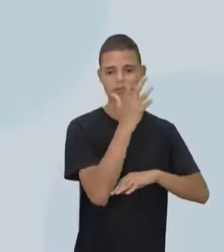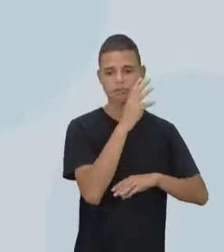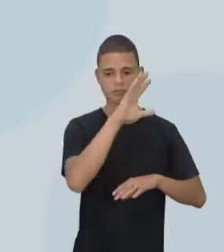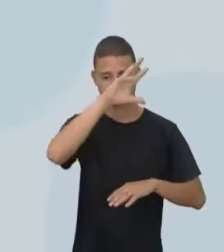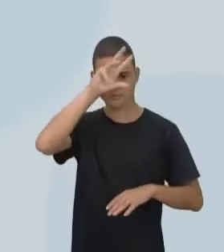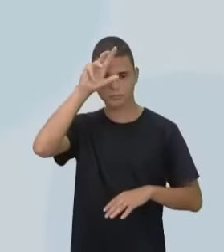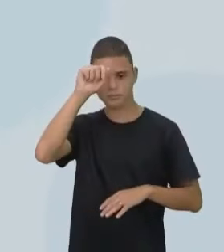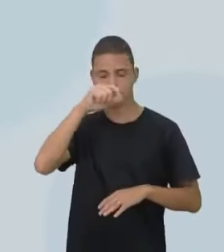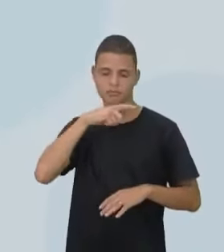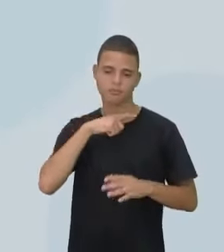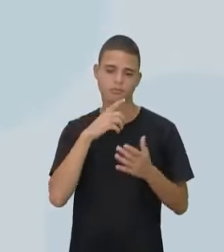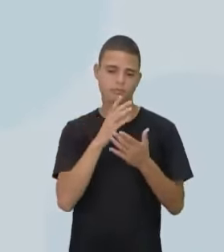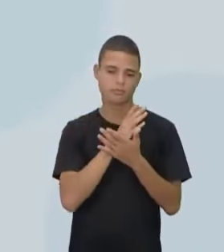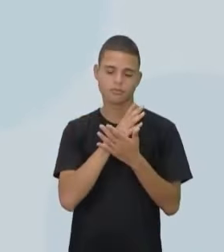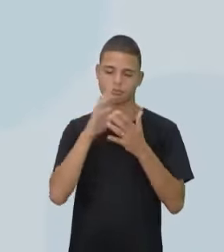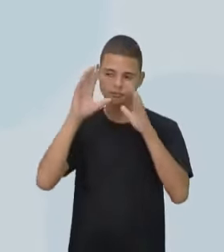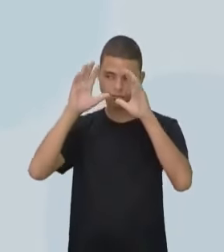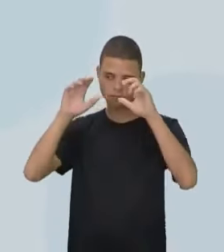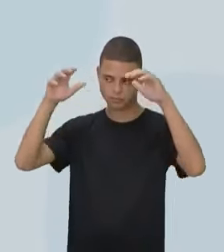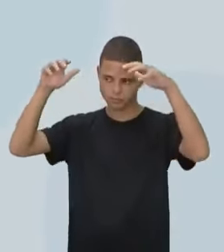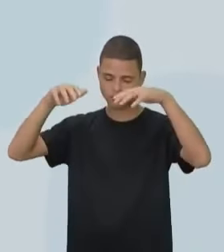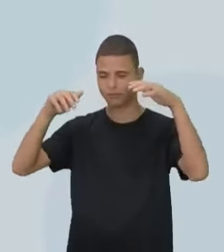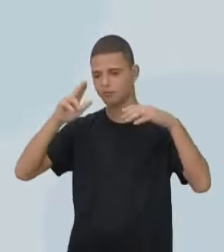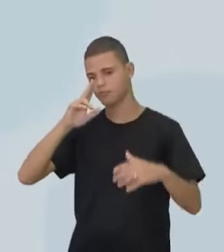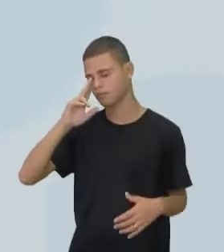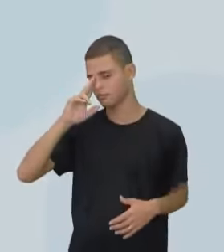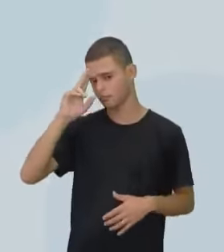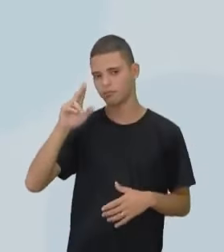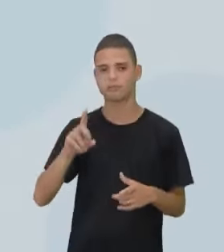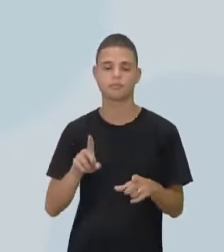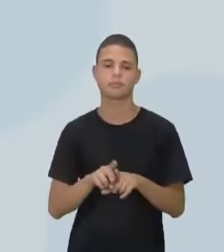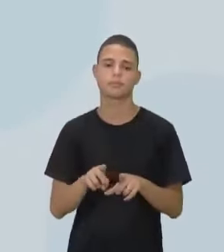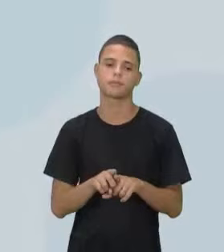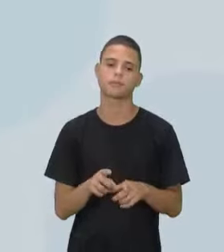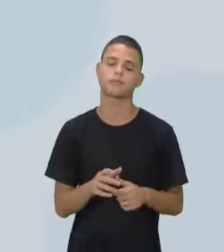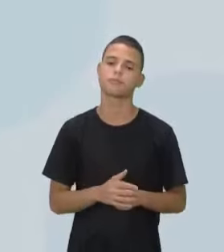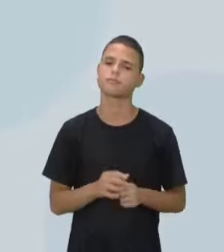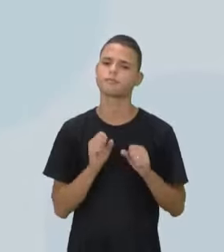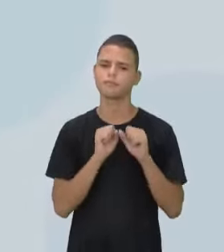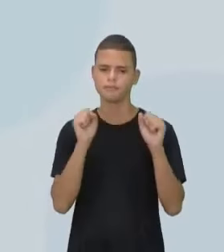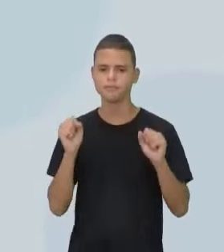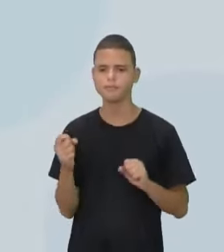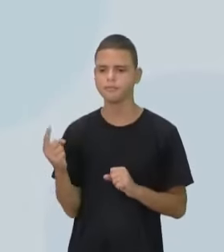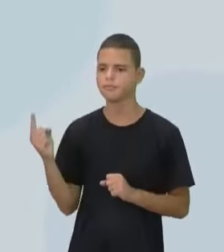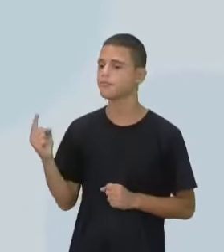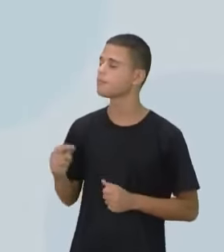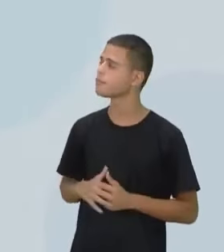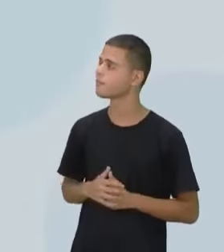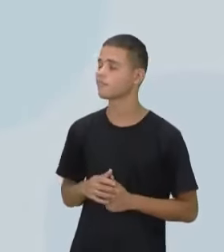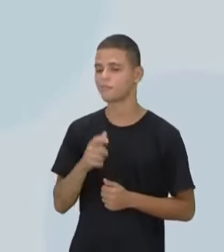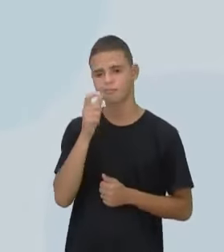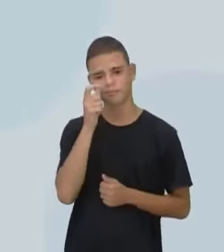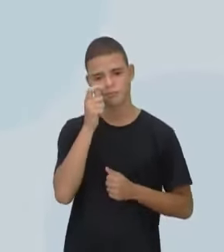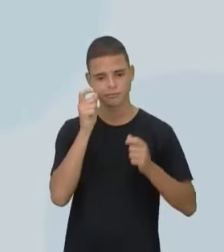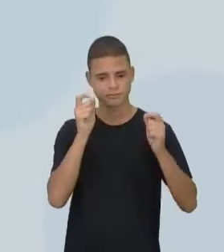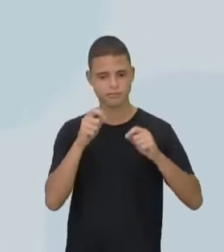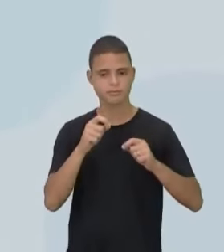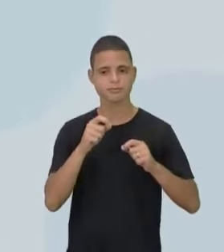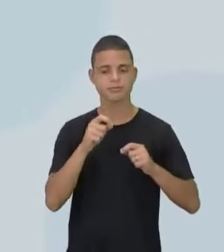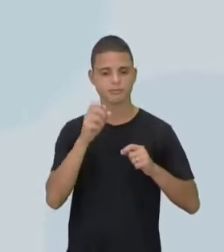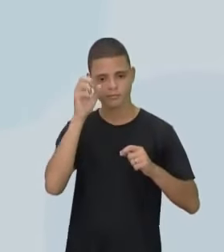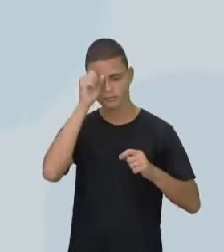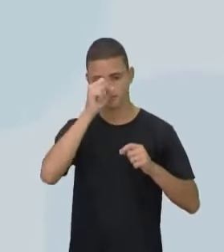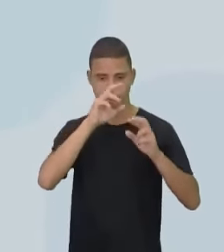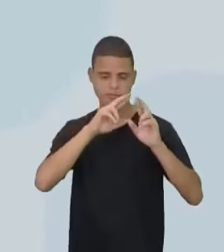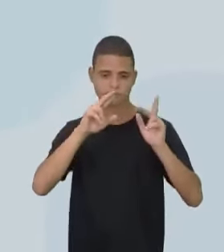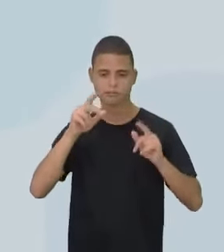Amazônia, você vai ter chuvas mais severas também. Tá? Então esse sistema é muito interessante, dá para trabalhar muita curiosidade